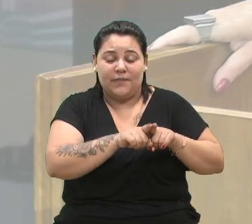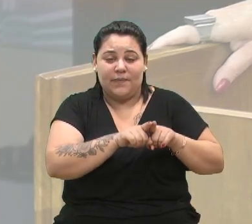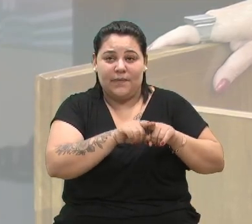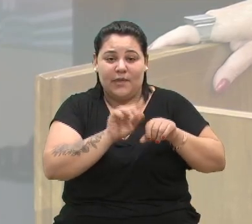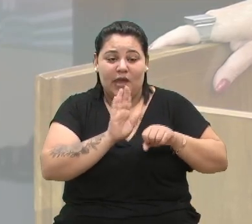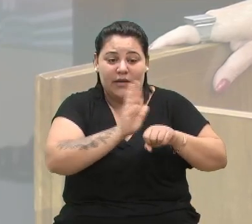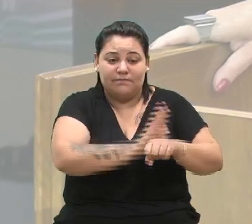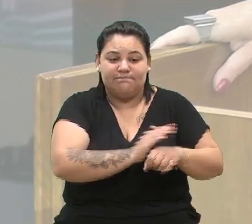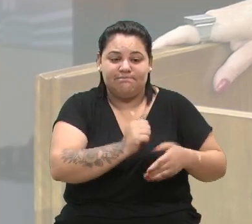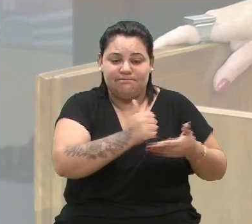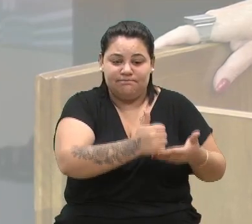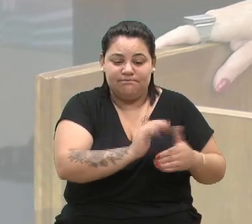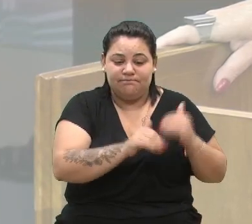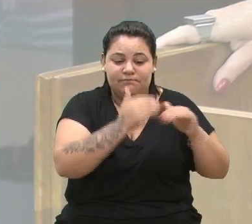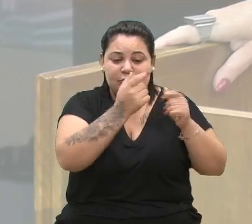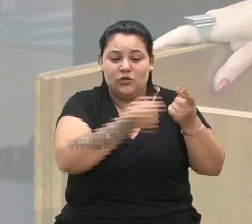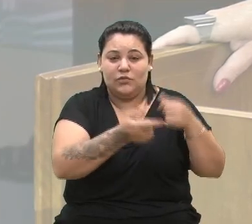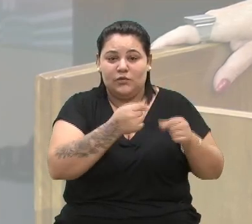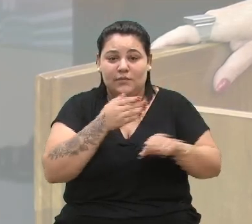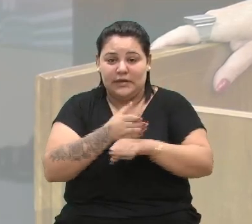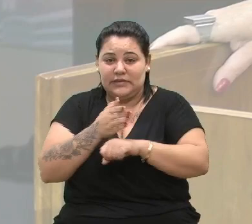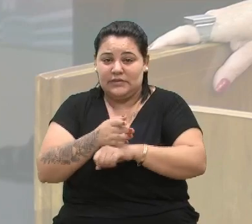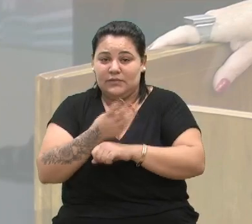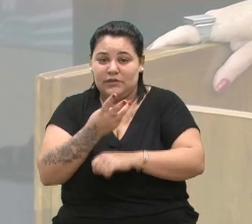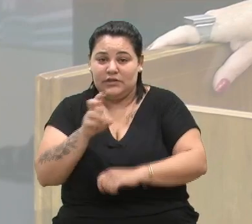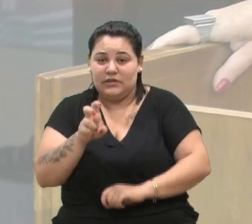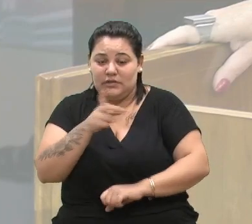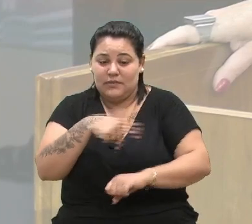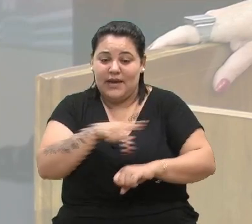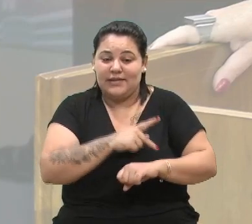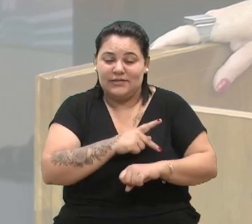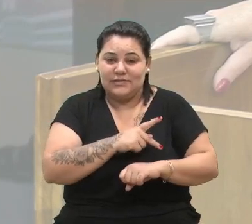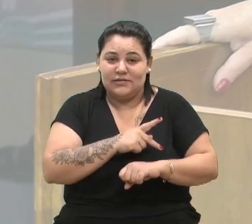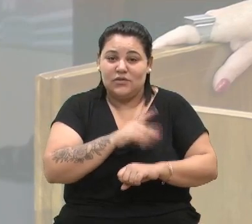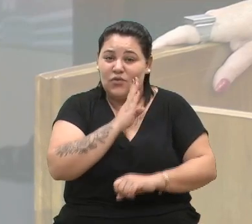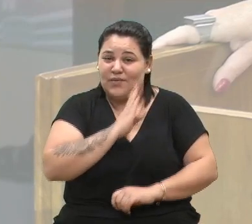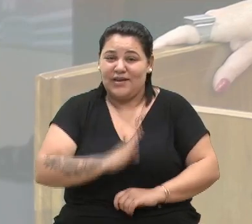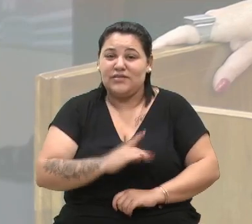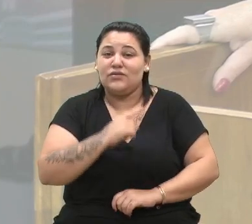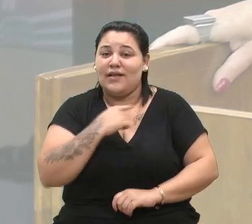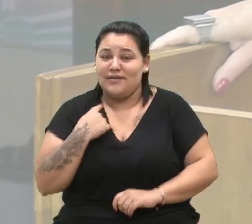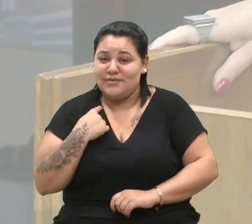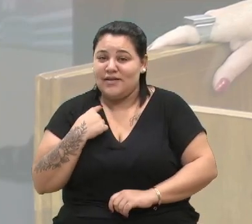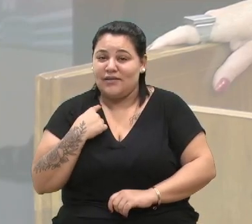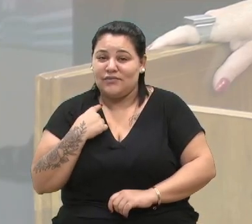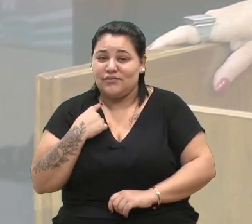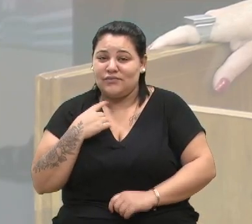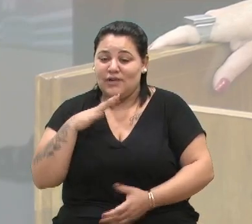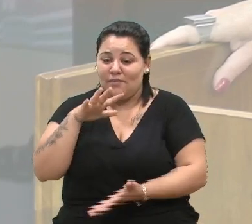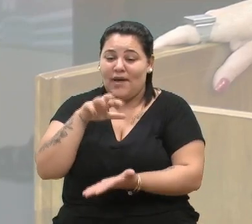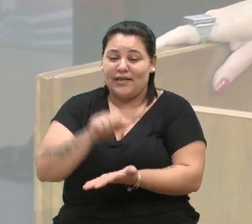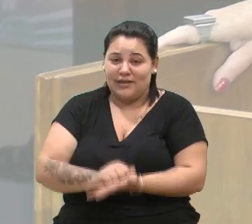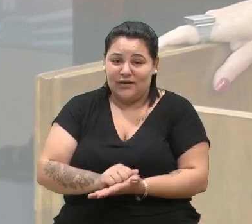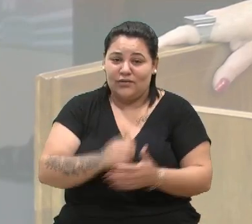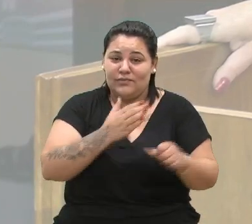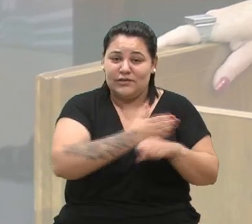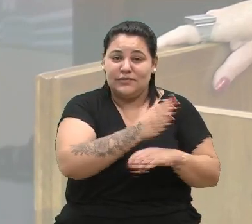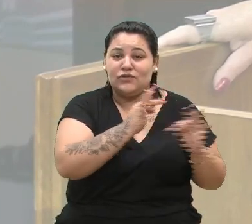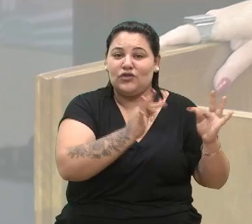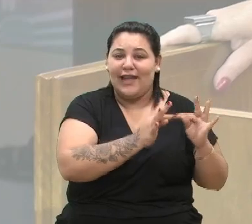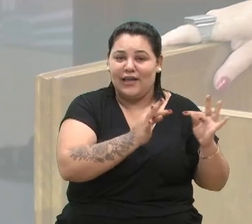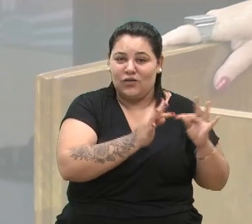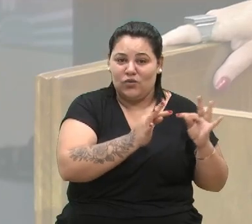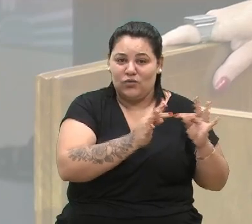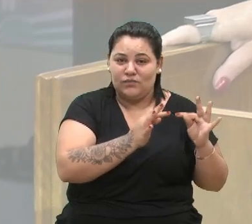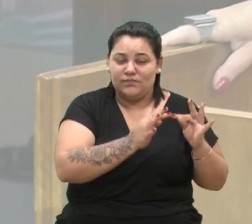que é composta por 35 países em matrículas no ensino médio técnico.